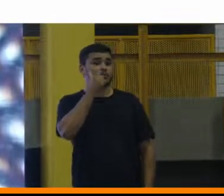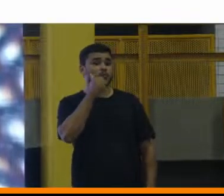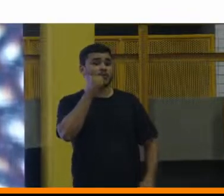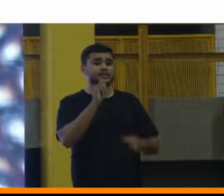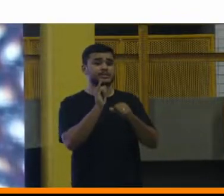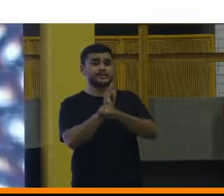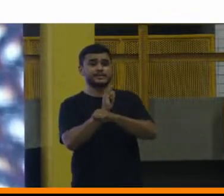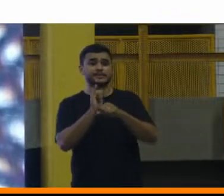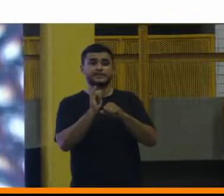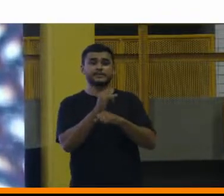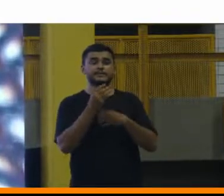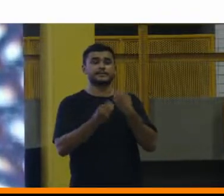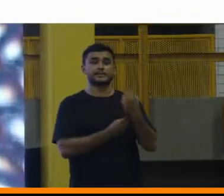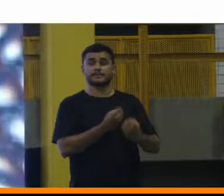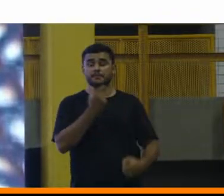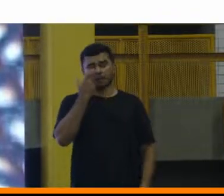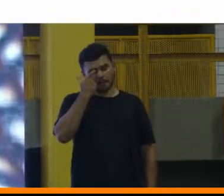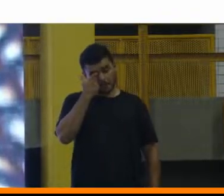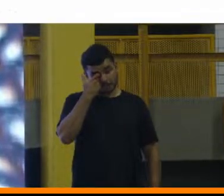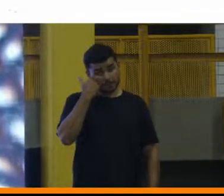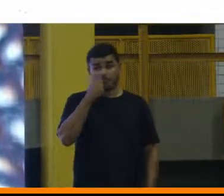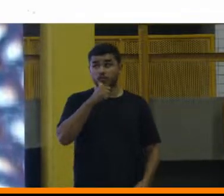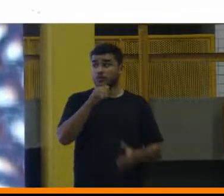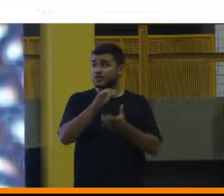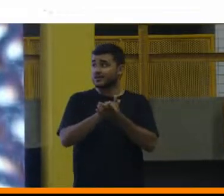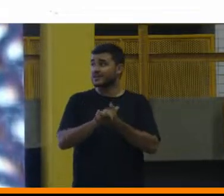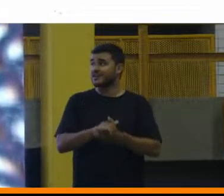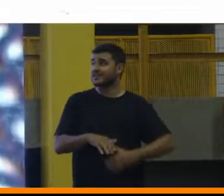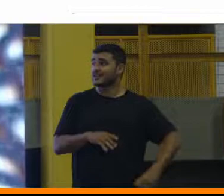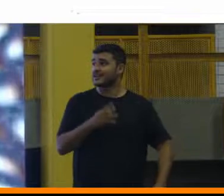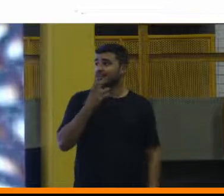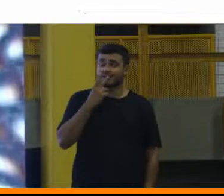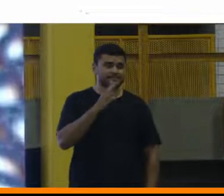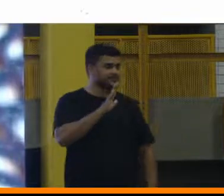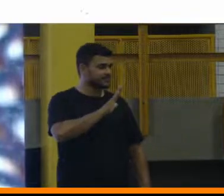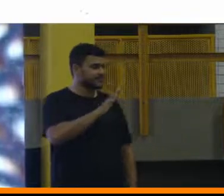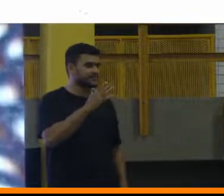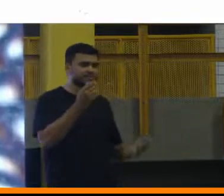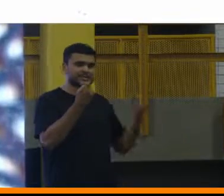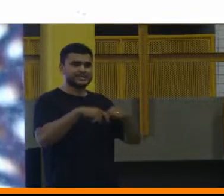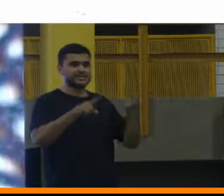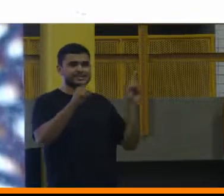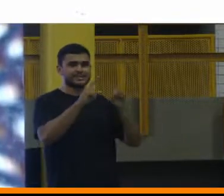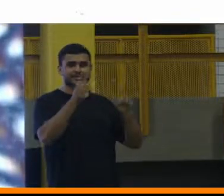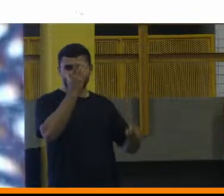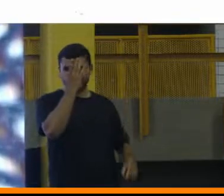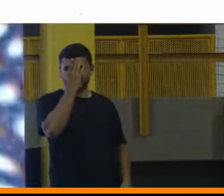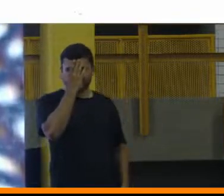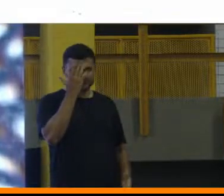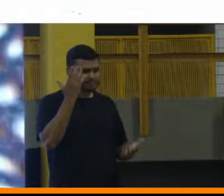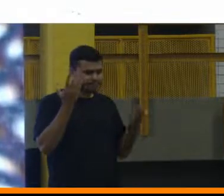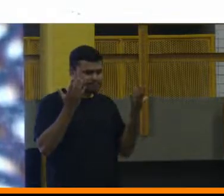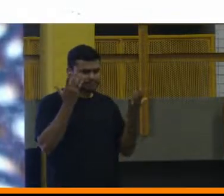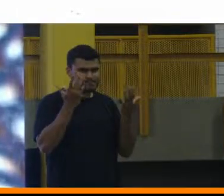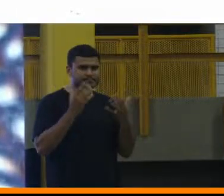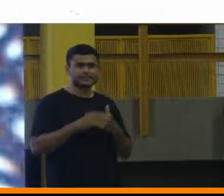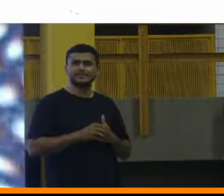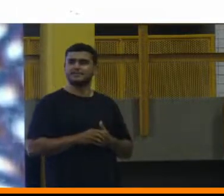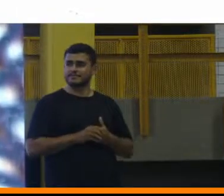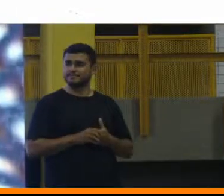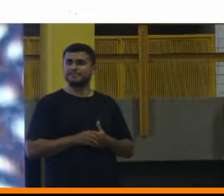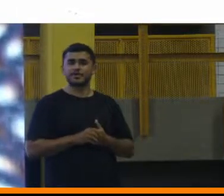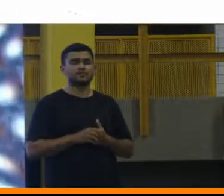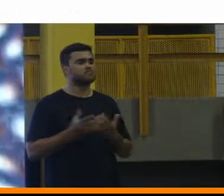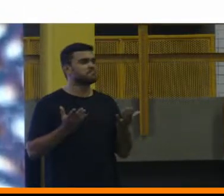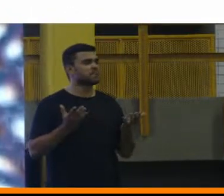estratégias. Eu perguntei uma vez para minha esposa, ela falou, amor, melhor você não saber. Não entendi por que ela me deu essa